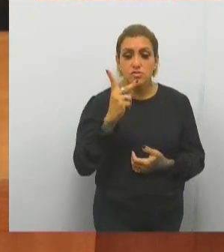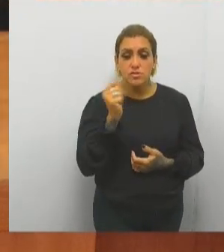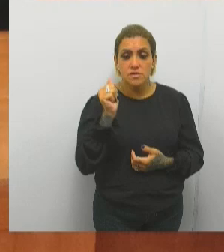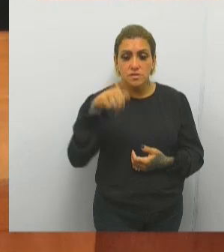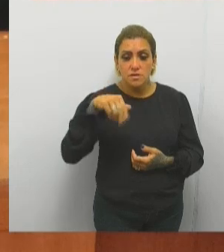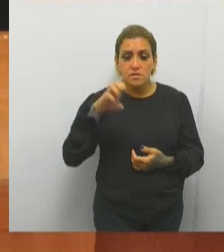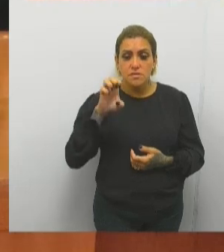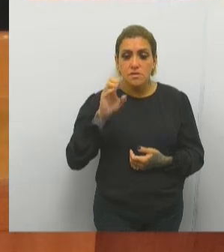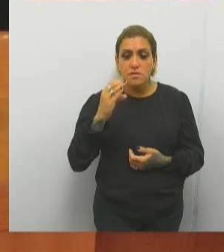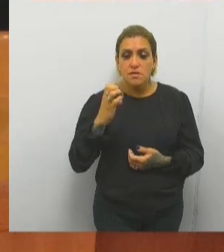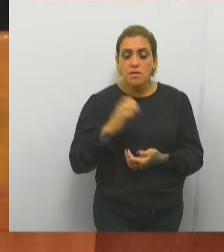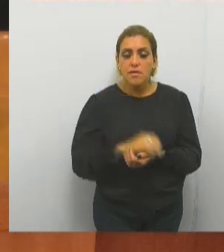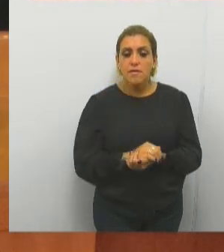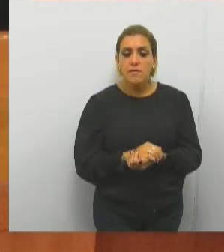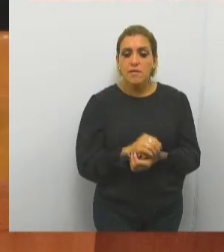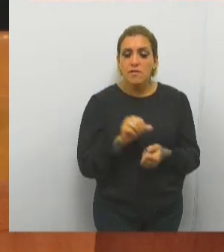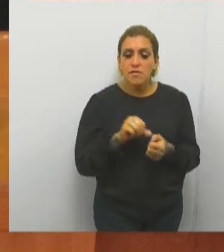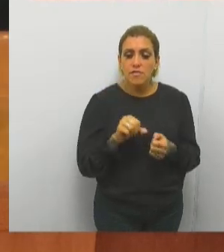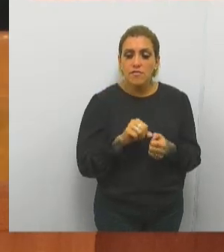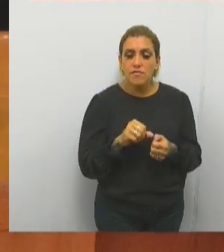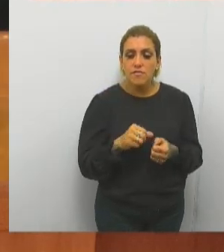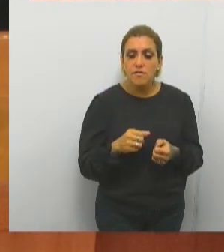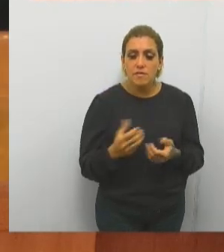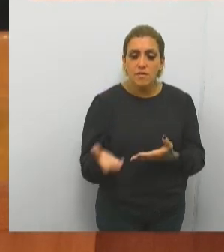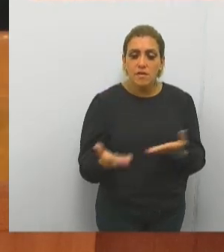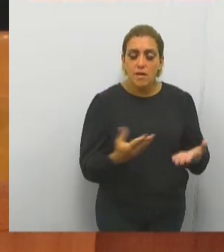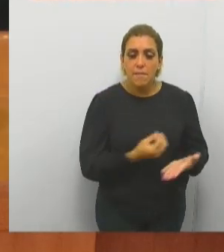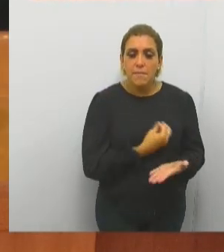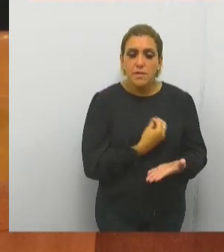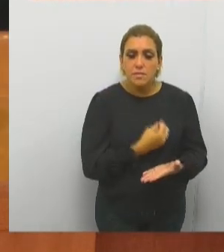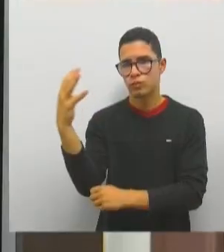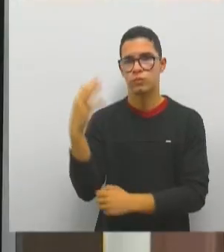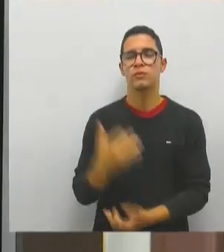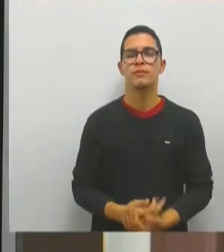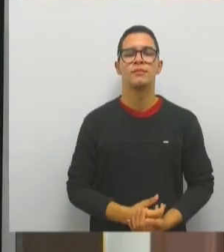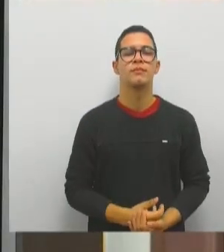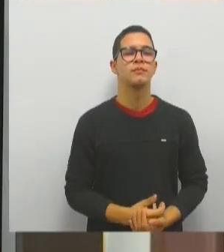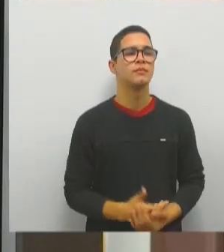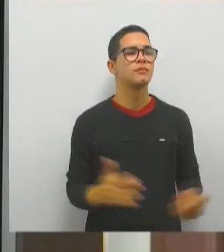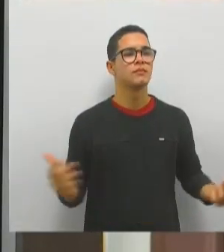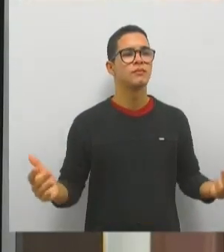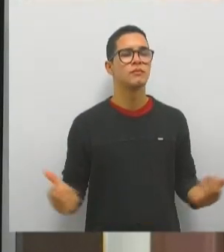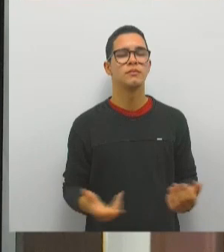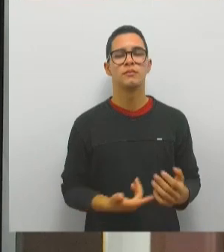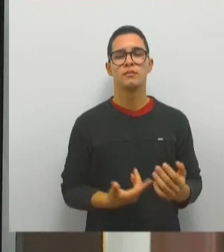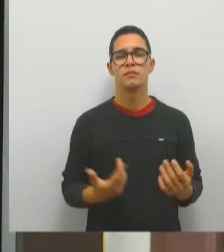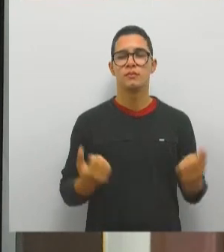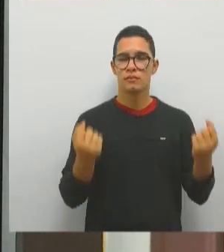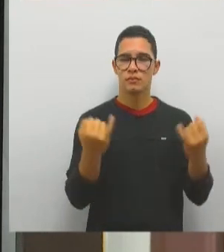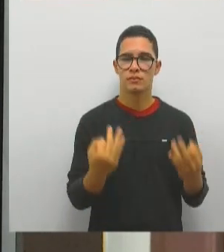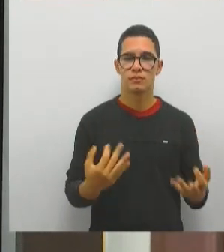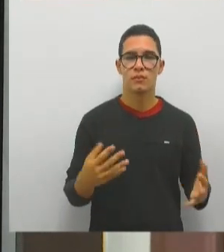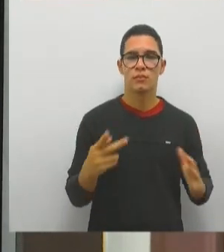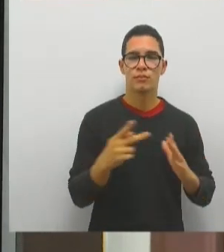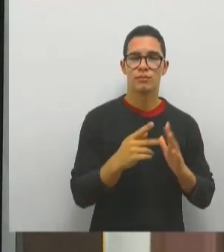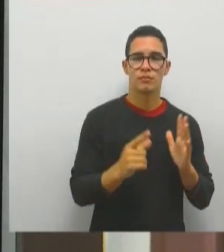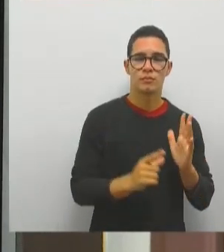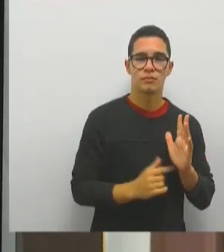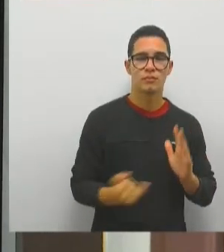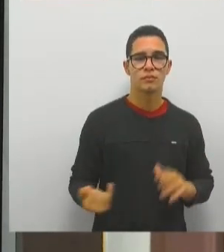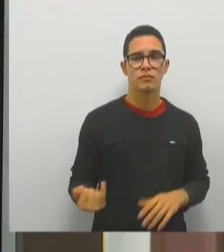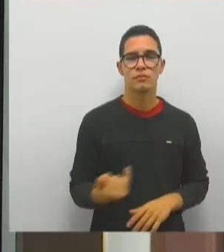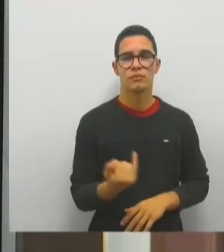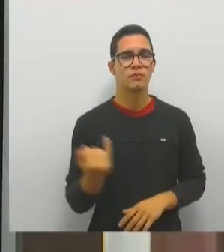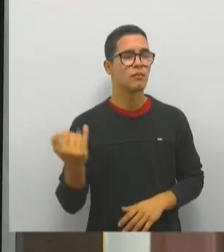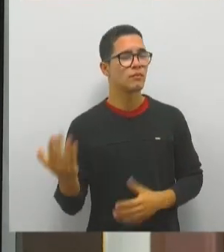prazer em estar junto com pessoas que fazem parte dessa história. Outras sugestões foram propostas pelos vereadores.